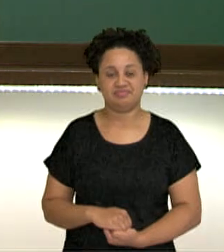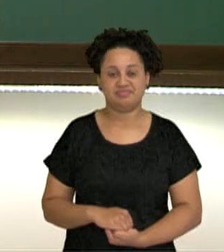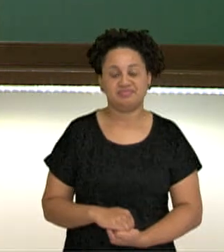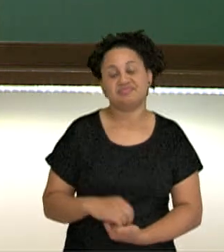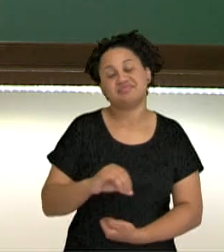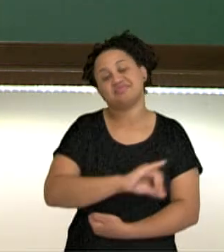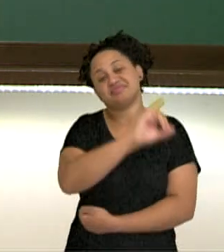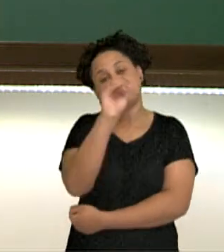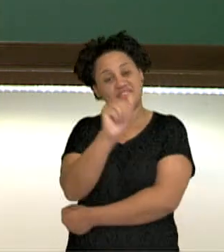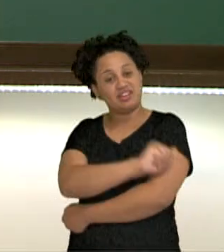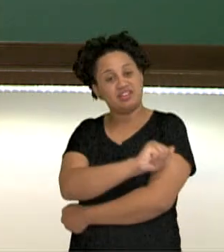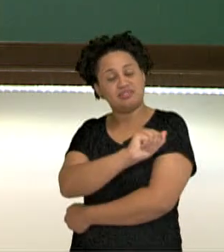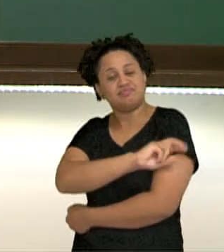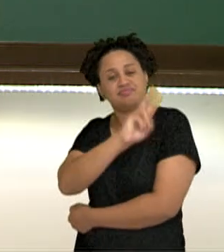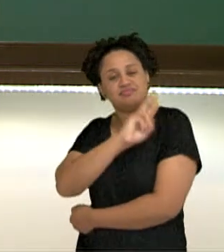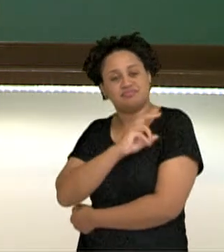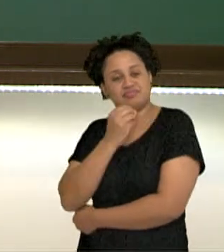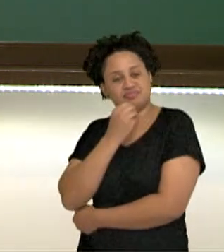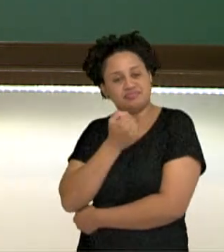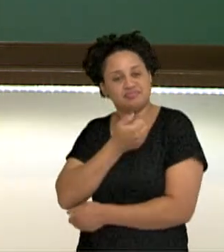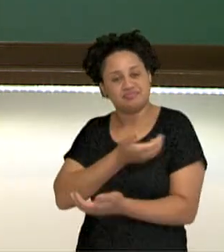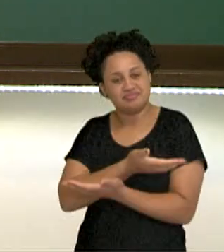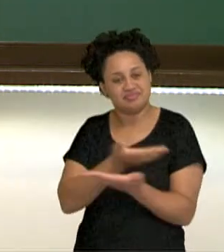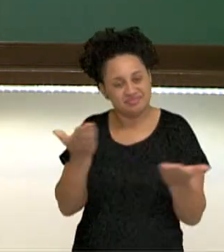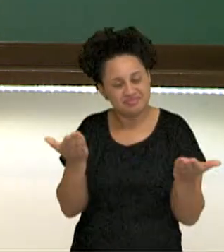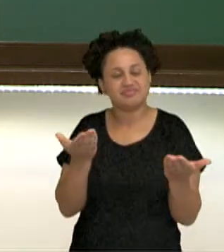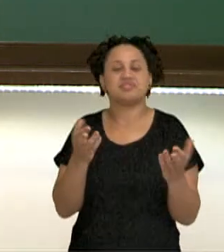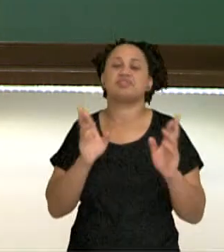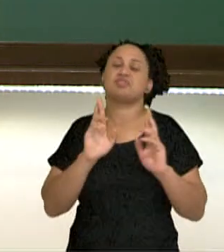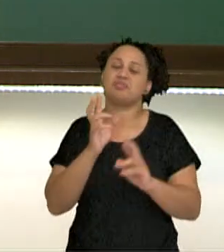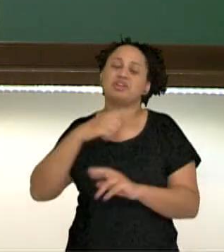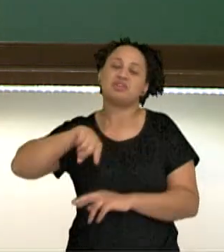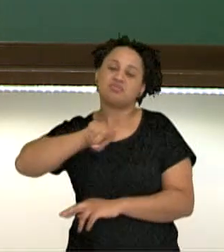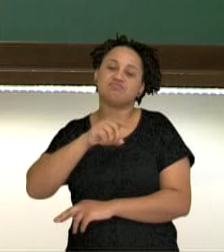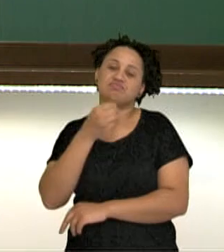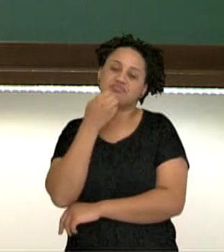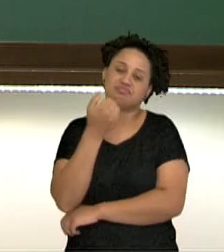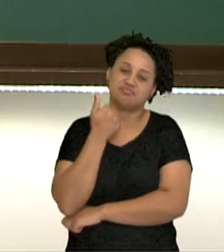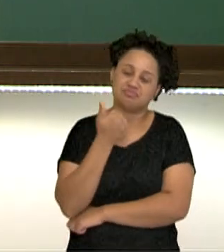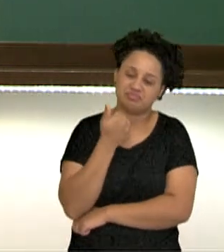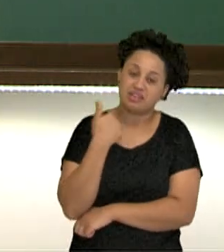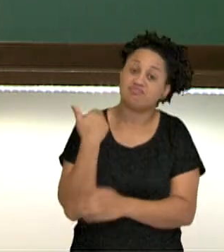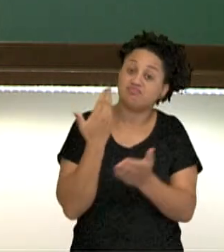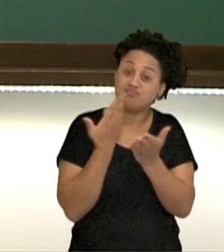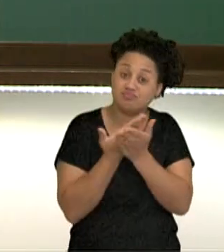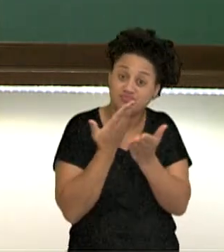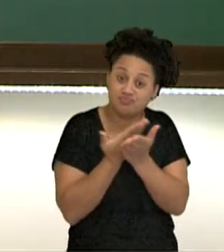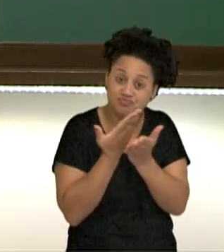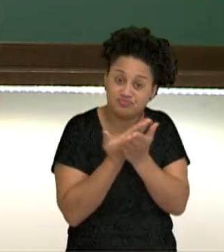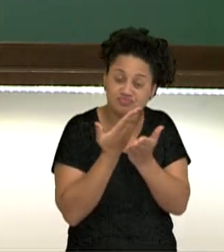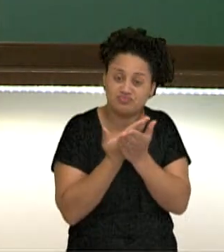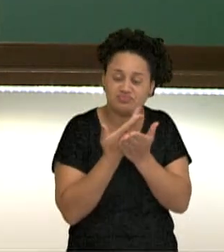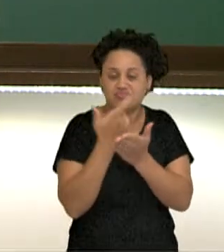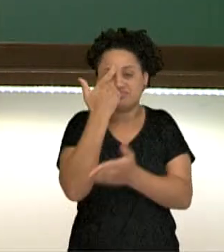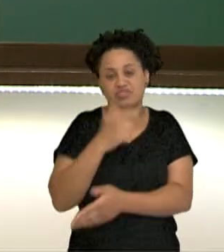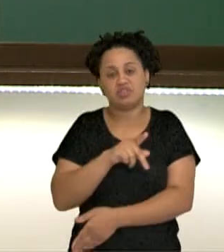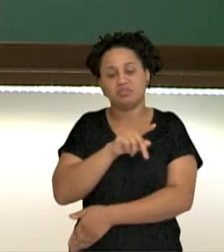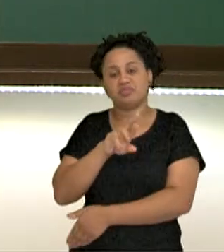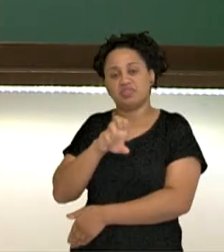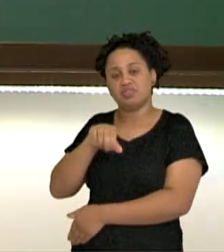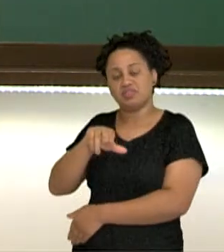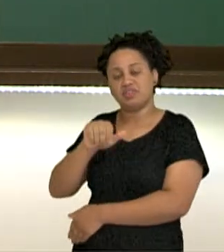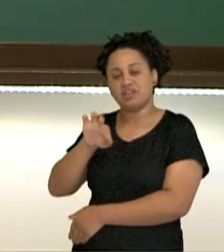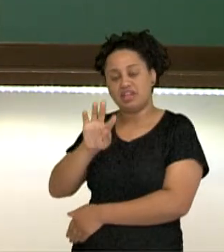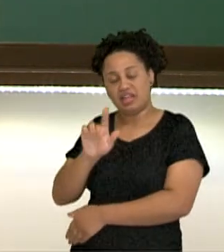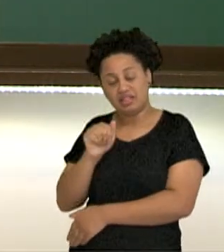Olá, estudantes da segunda série, tudo bem com vocês? Espero que estejam muito bem, estudando muito. Eu sou a professora Renata,